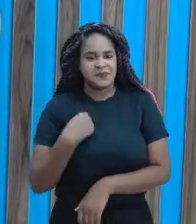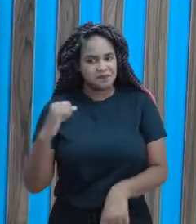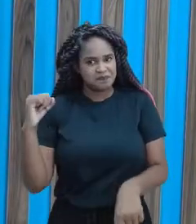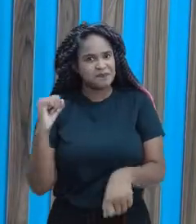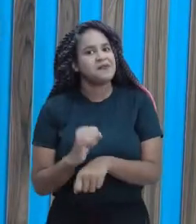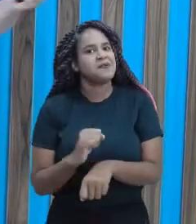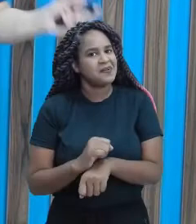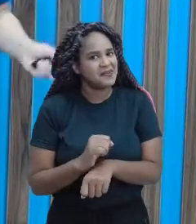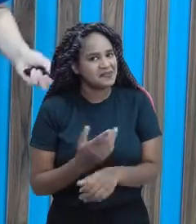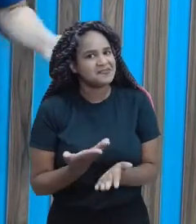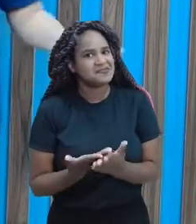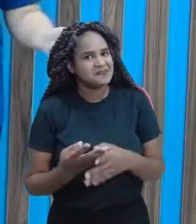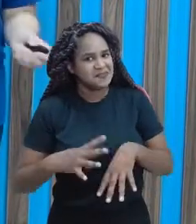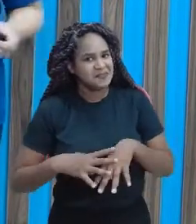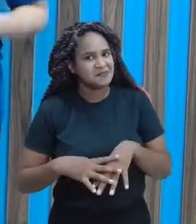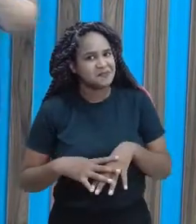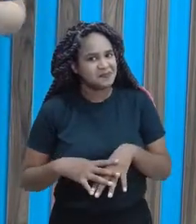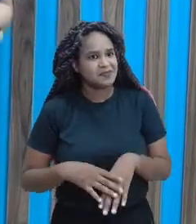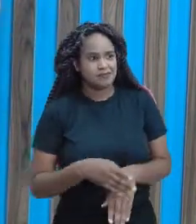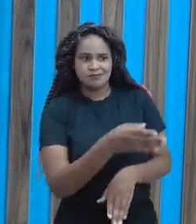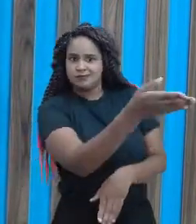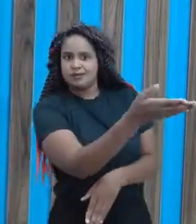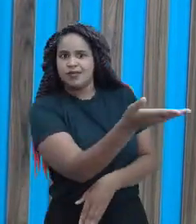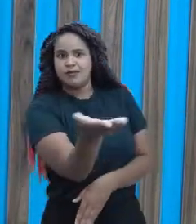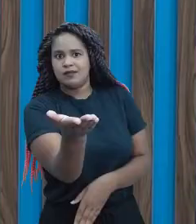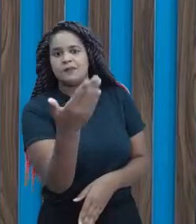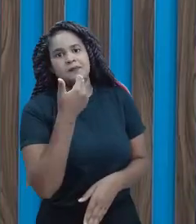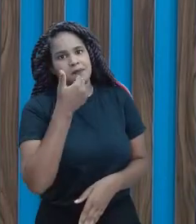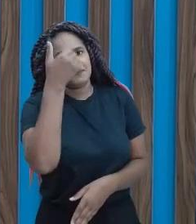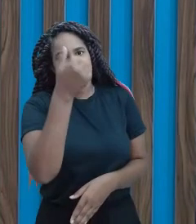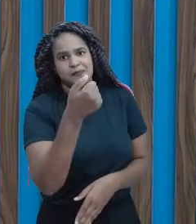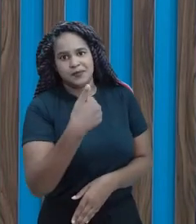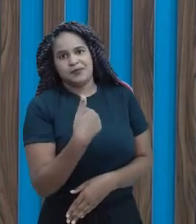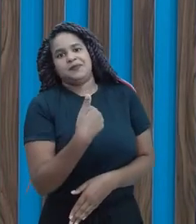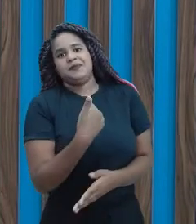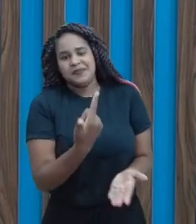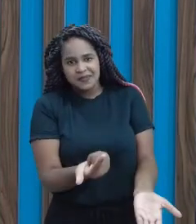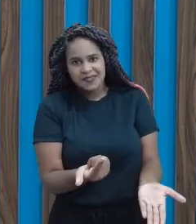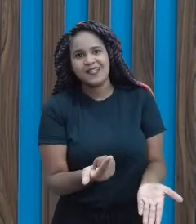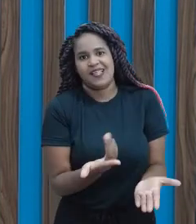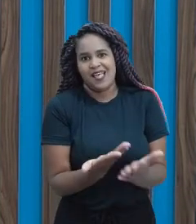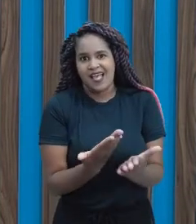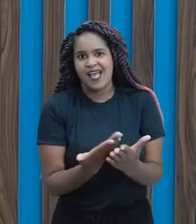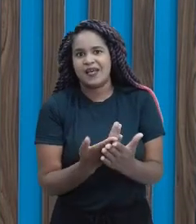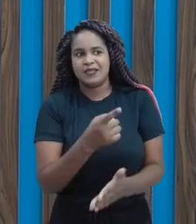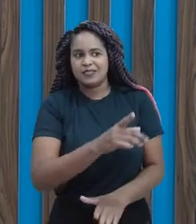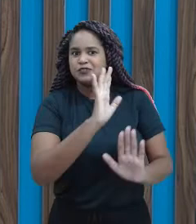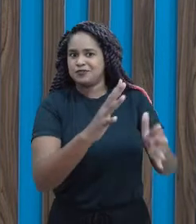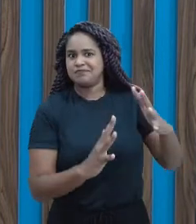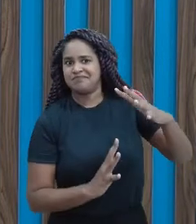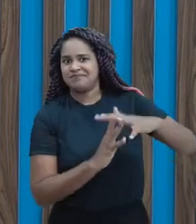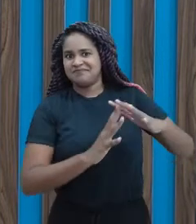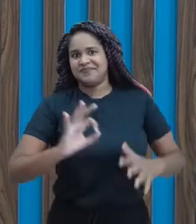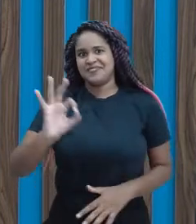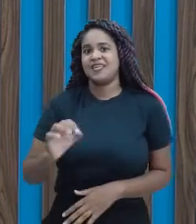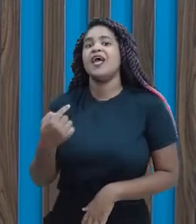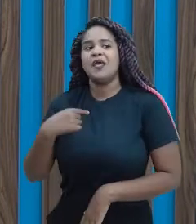por aqui, vou entregar esse negócio pro professor Henrique, vou deixar ele dando aula, porque já tá top com esse negócio de porcentagem. Daqui a pouco eu vou fazer cálculo aí,